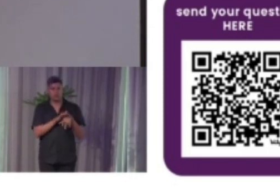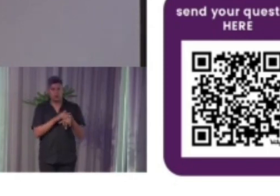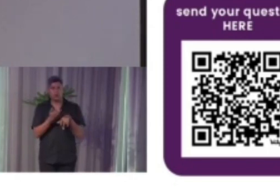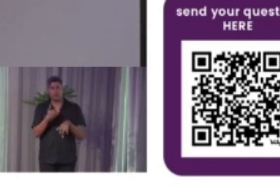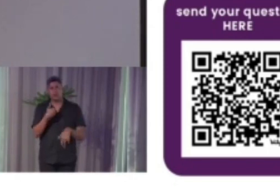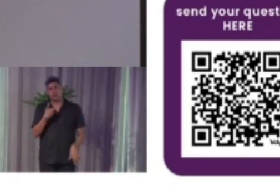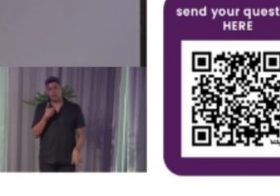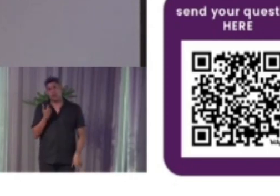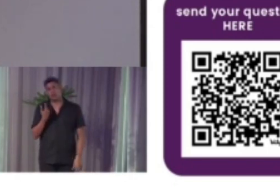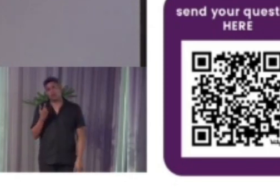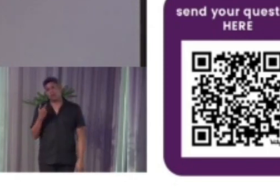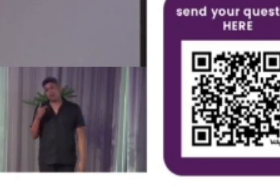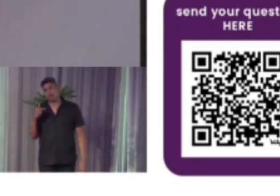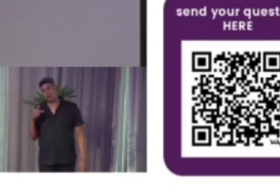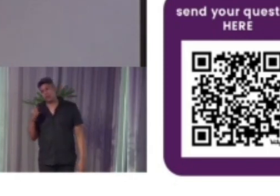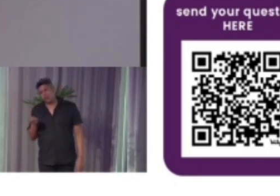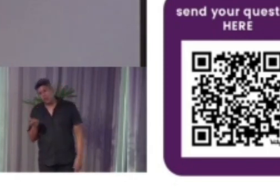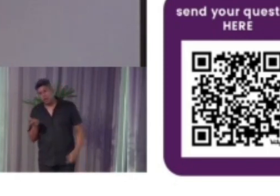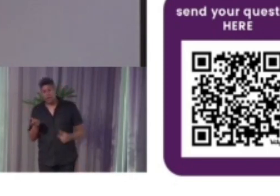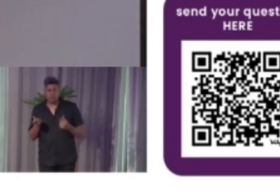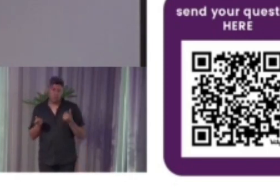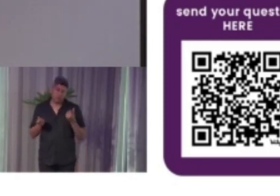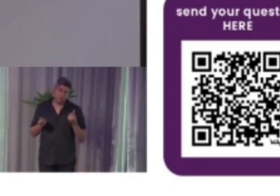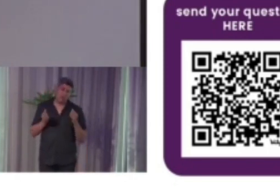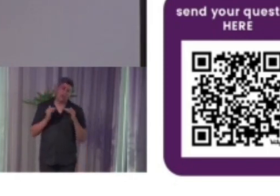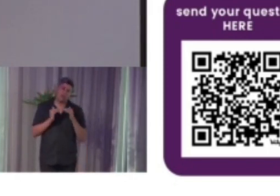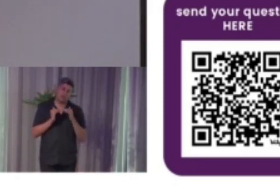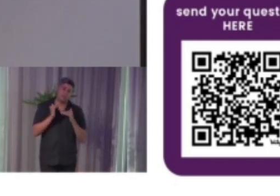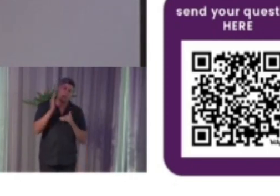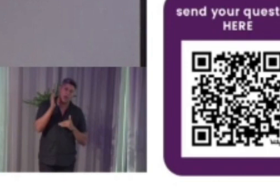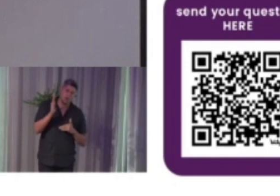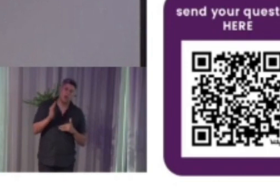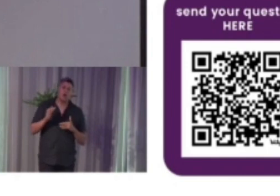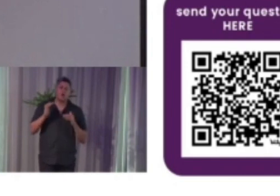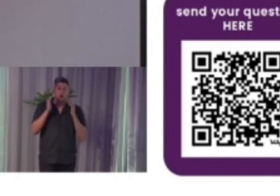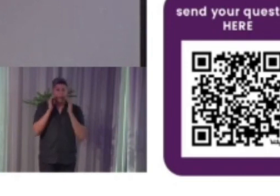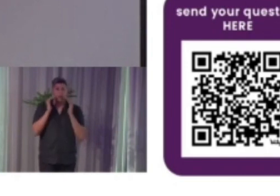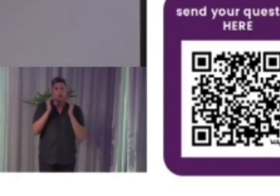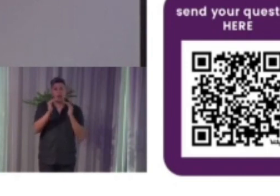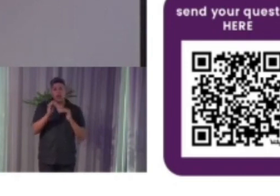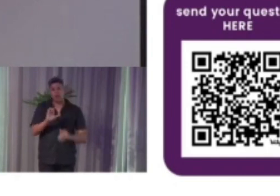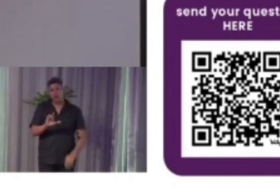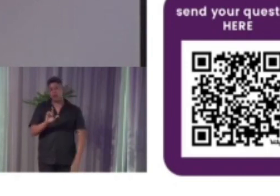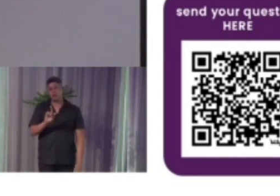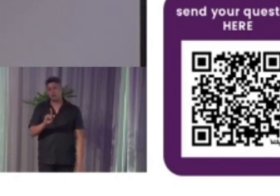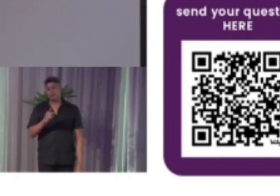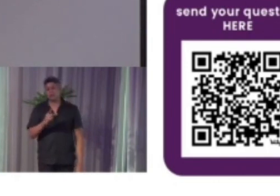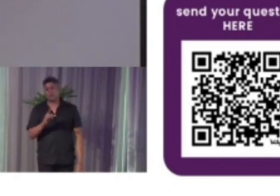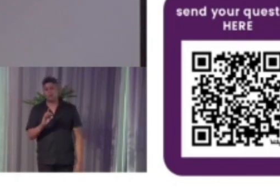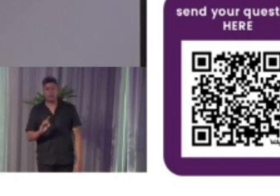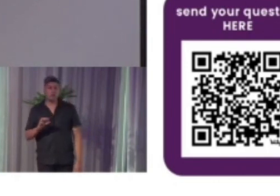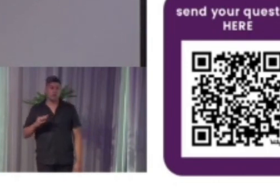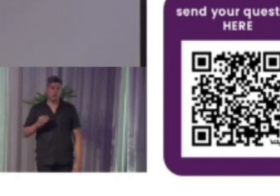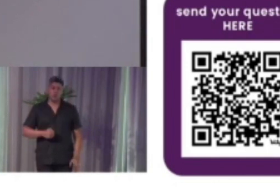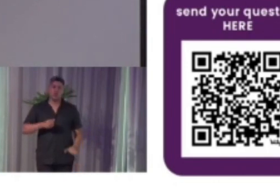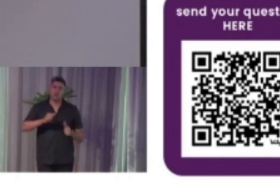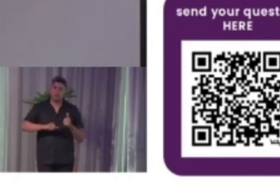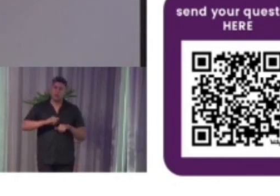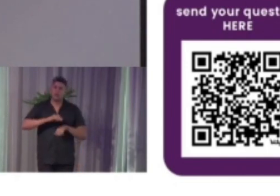7 anos. E a gente respeita os critérios de LGPD para todas as análises que a gente faz e